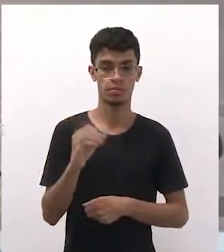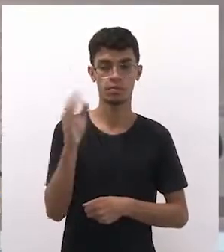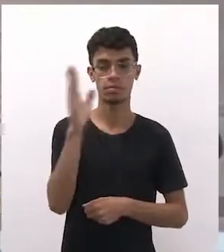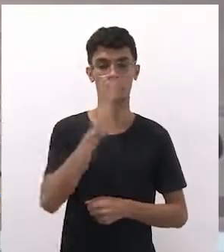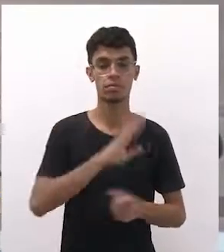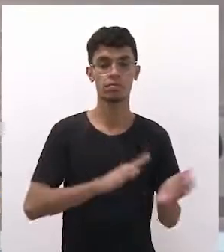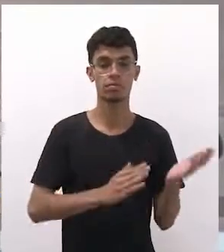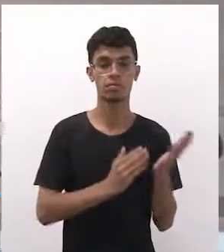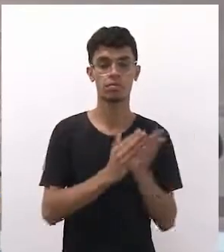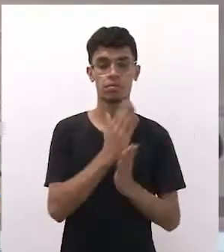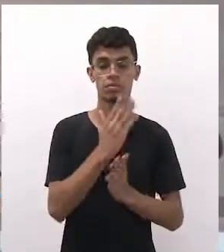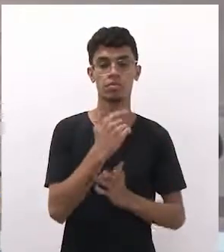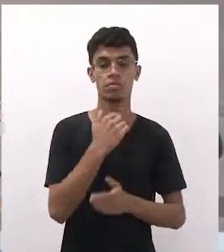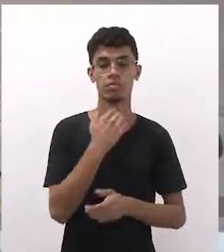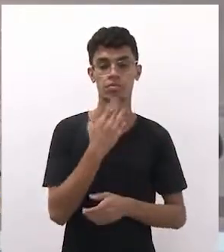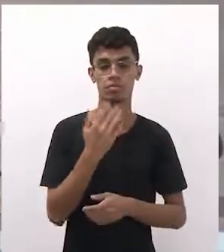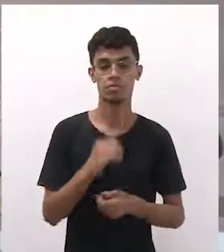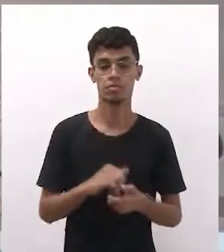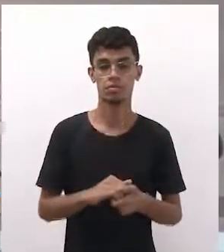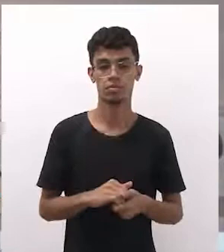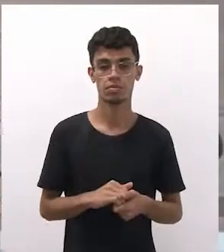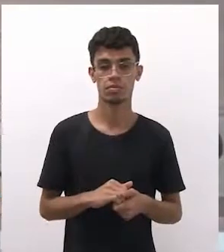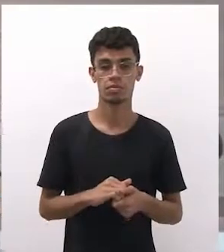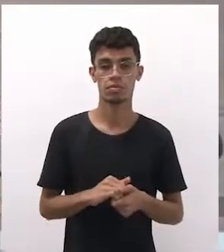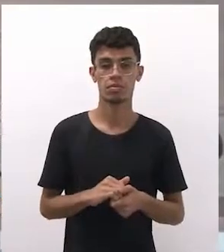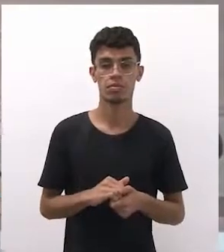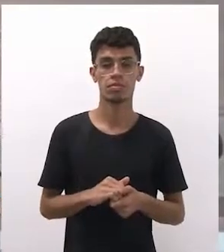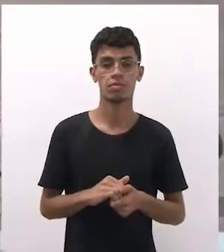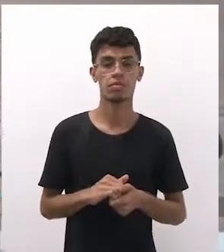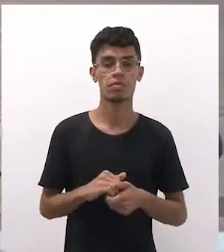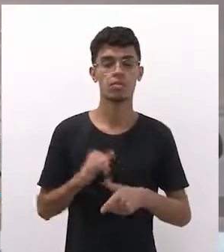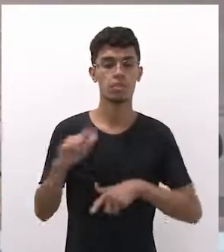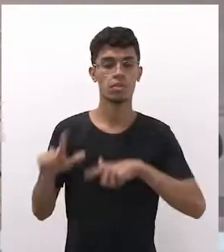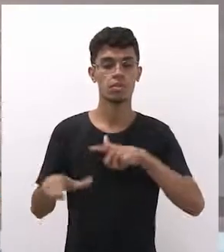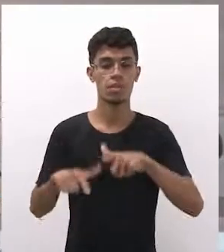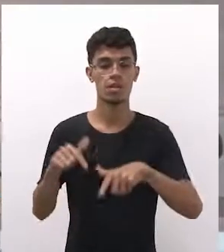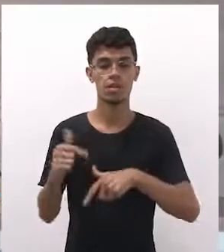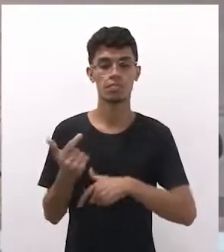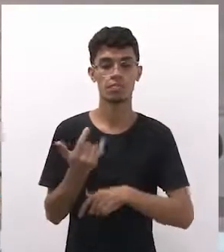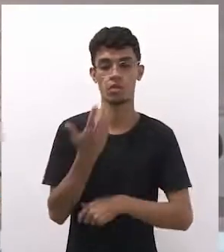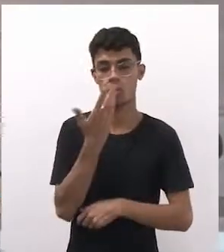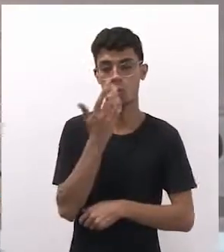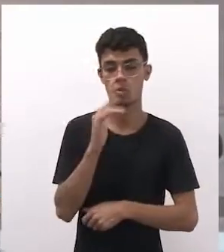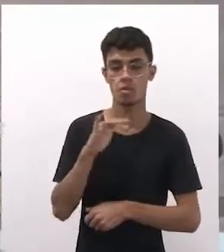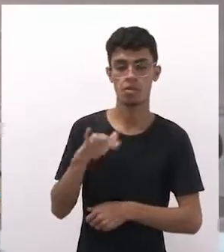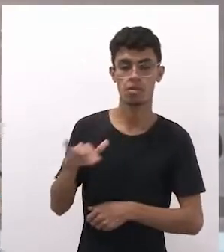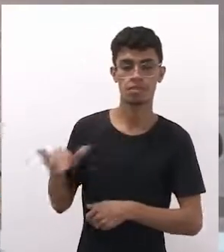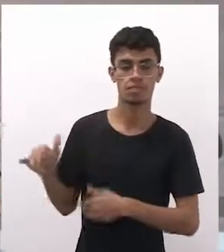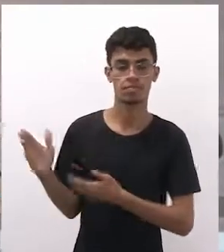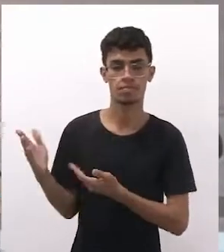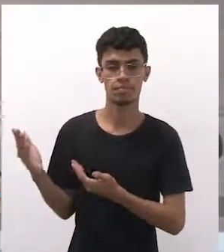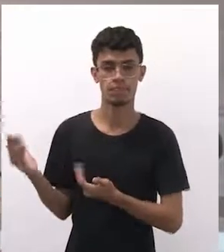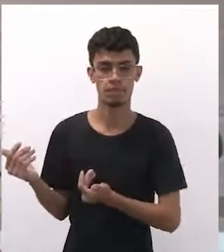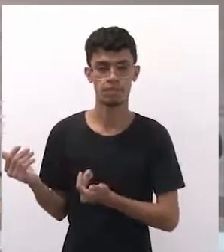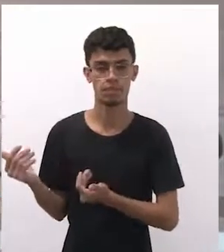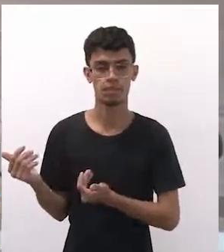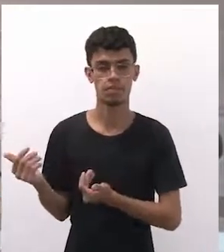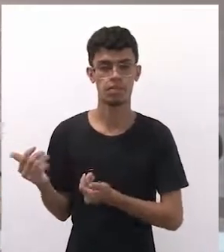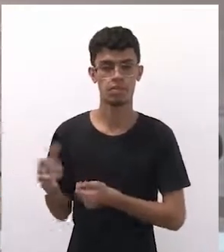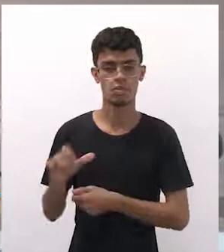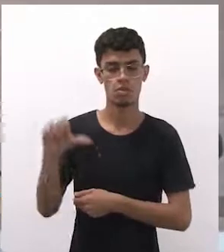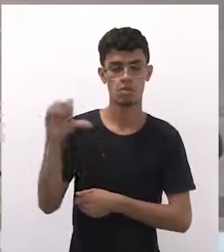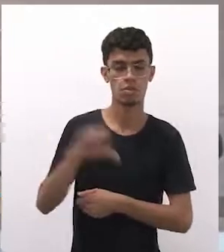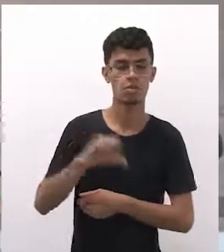para estabelecer quais são as piores formas de trabalho infantil. Eu não sei se vocês já ouviram essa expressão das piores formas de